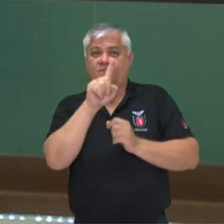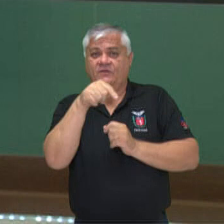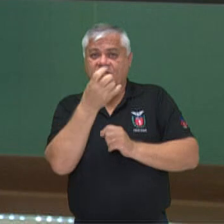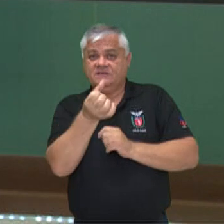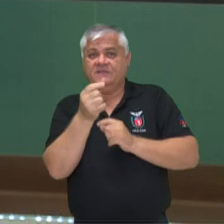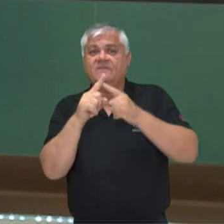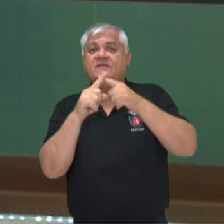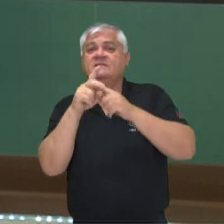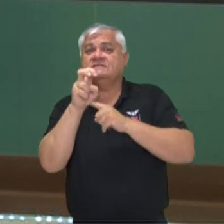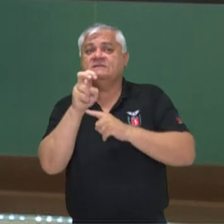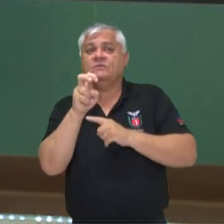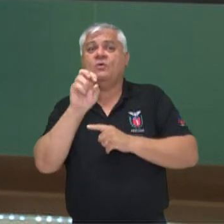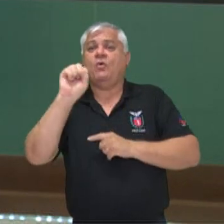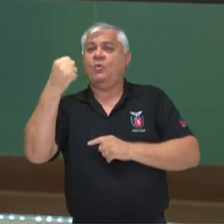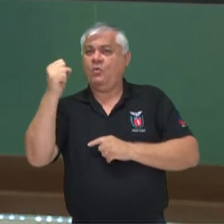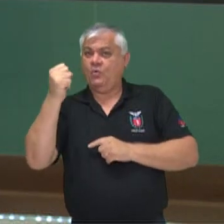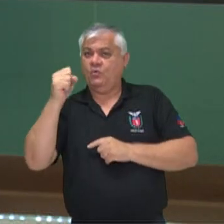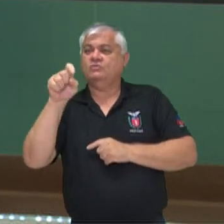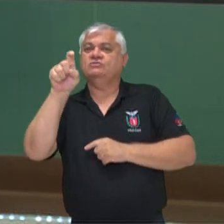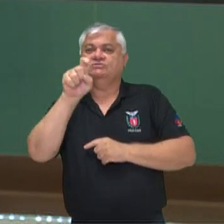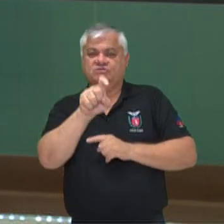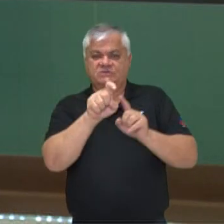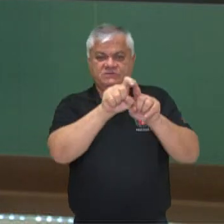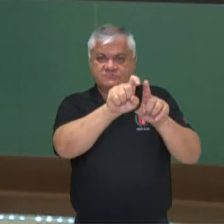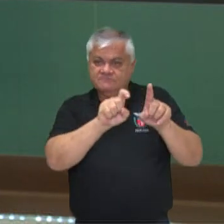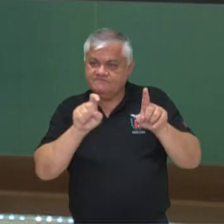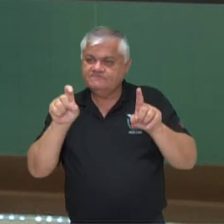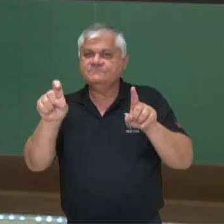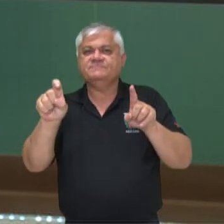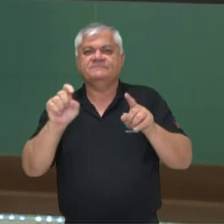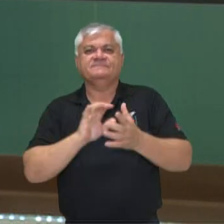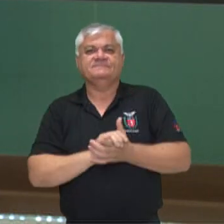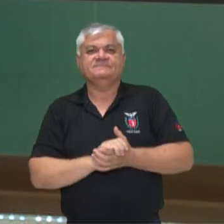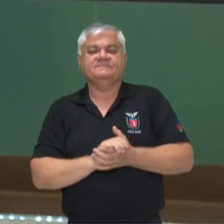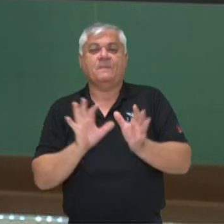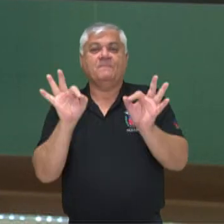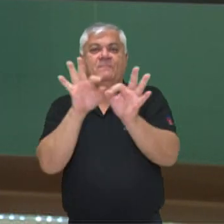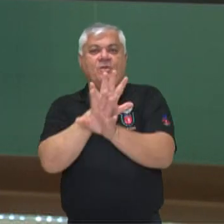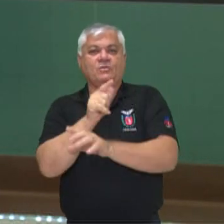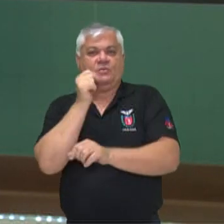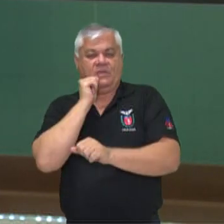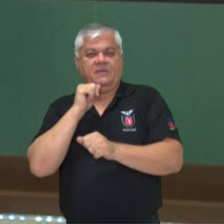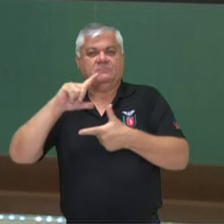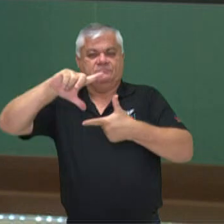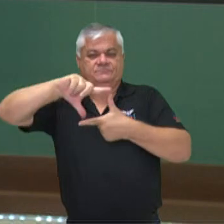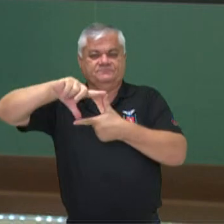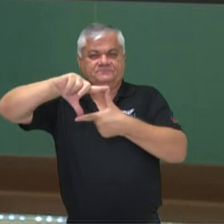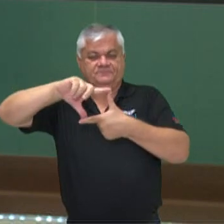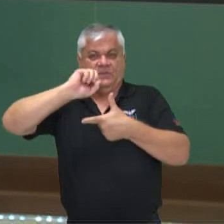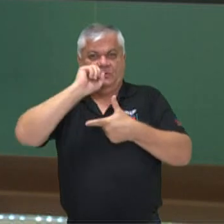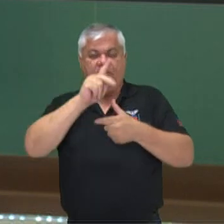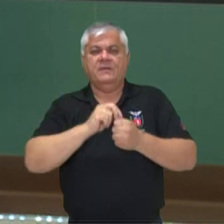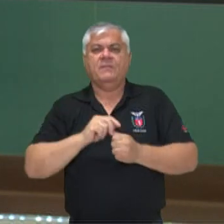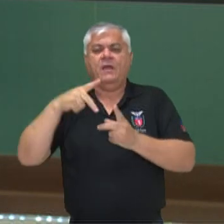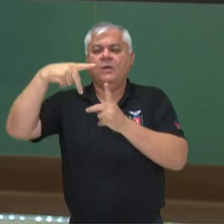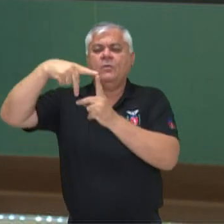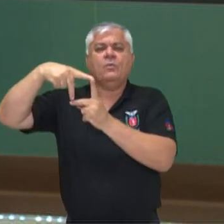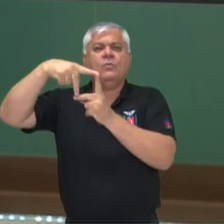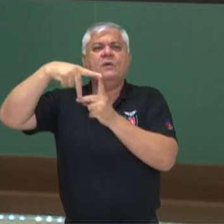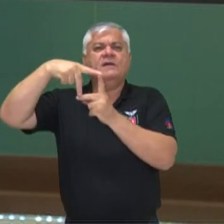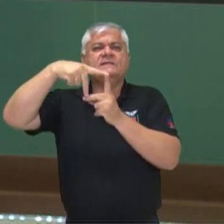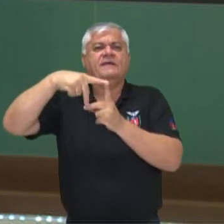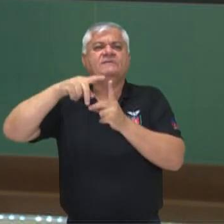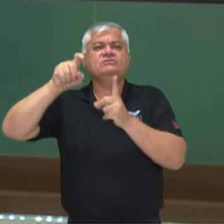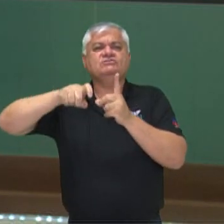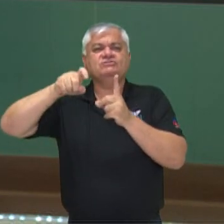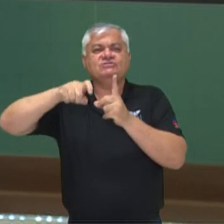5, 8. E o x? Repete. Então, eu já tenho a área do retângulo. E a área do quadrado? O quadrado é de lado